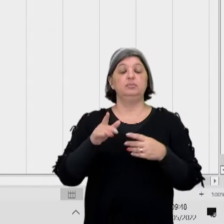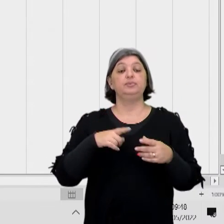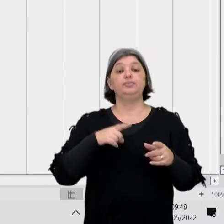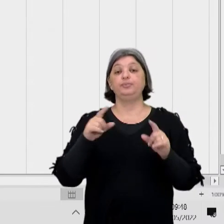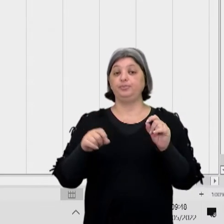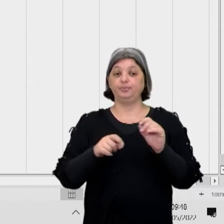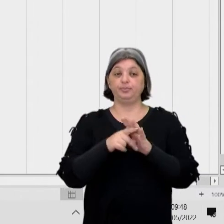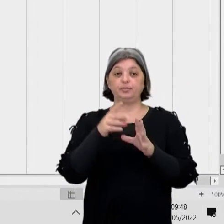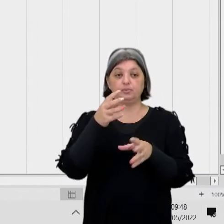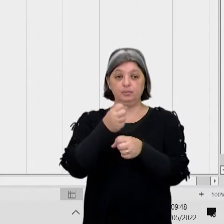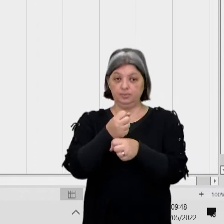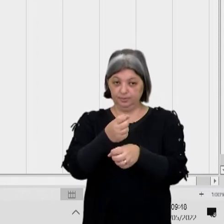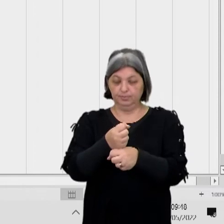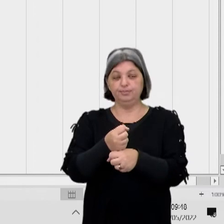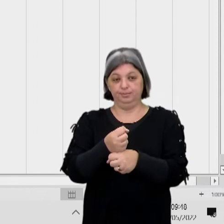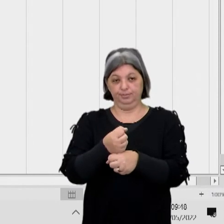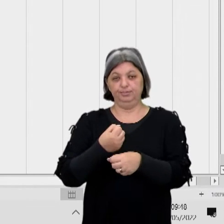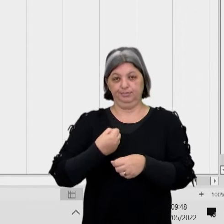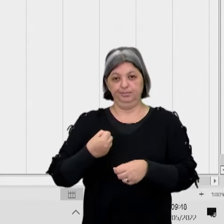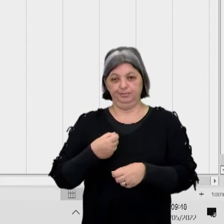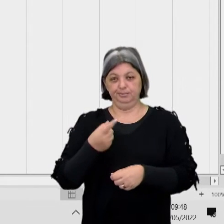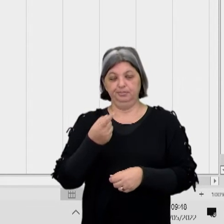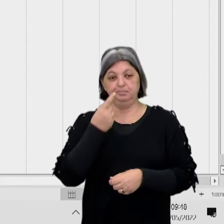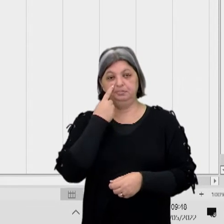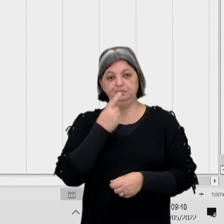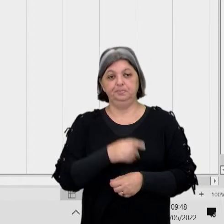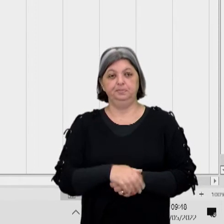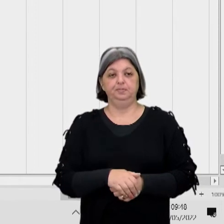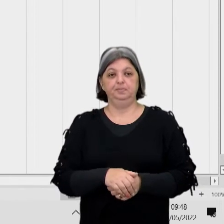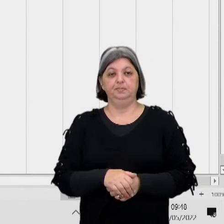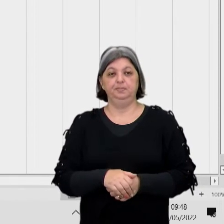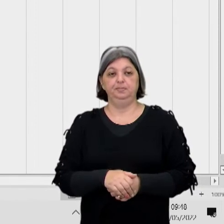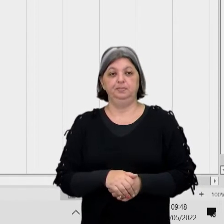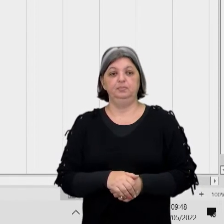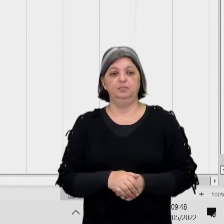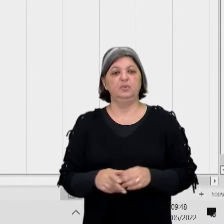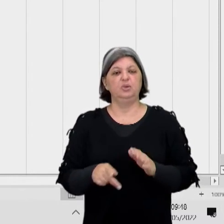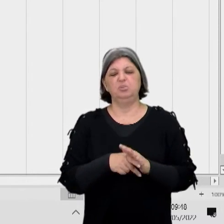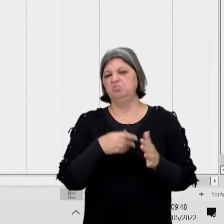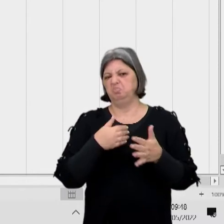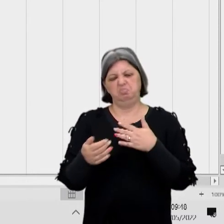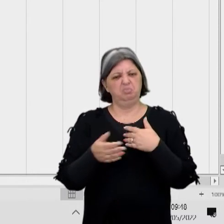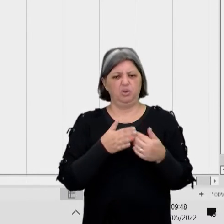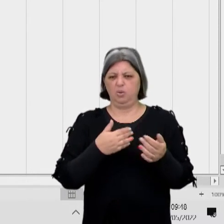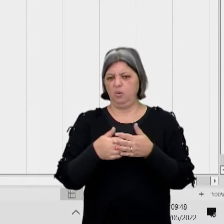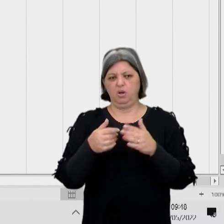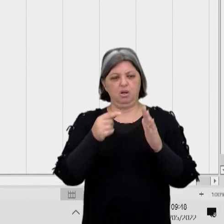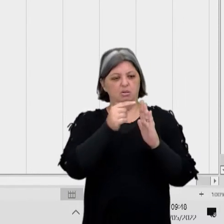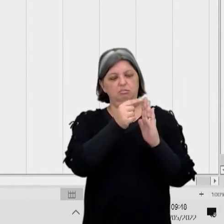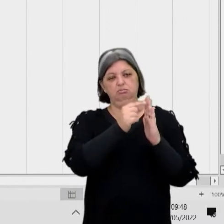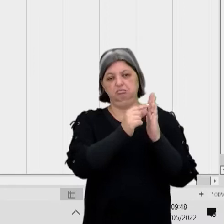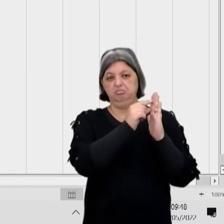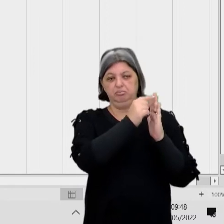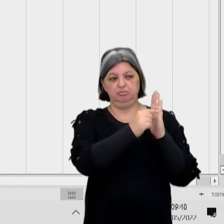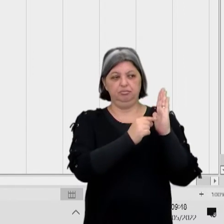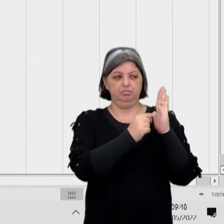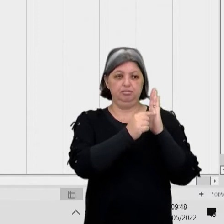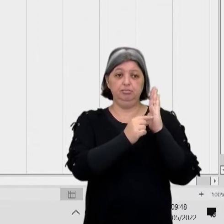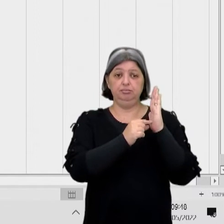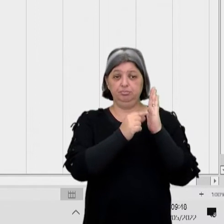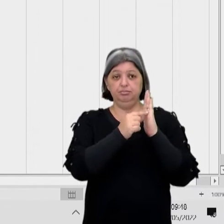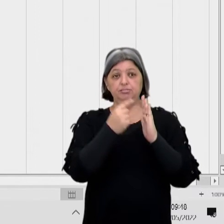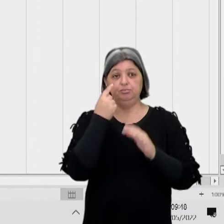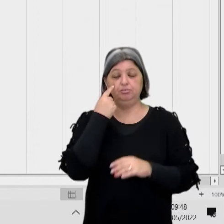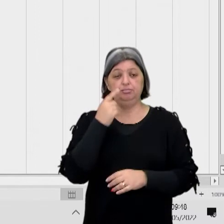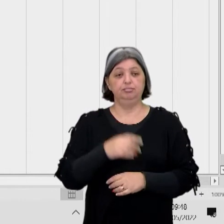tinha o somatório desses valores. Então, a primeira, aqui nessa célula, pode ser qualquer um, o posicionamento dele pouco importa, tá